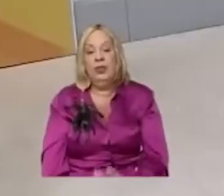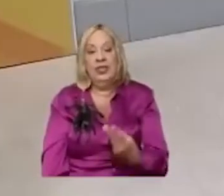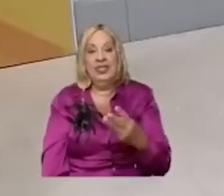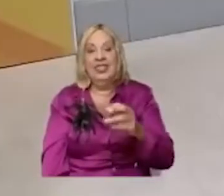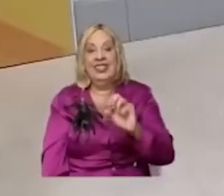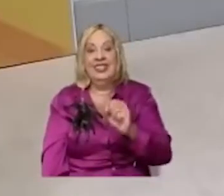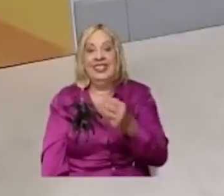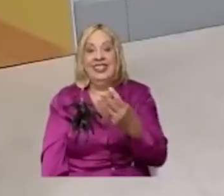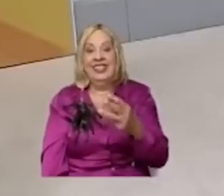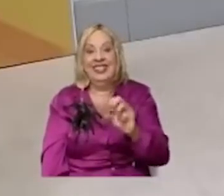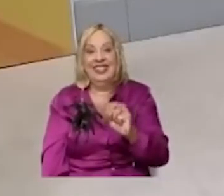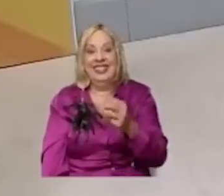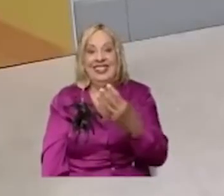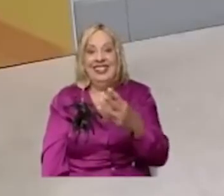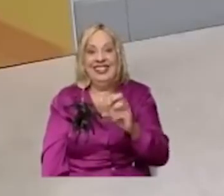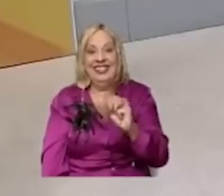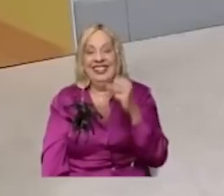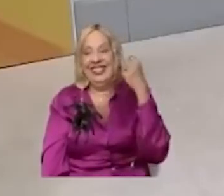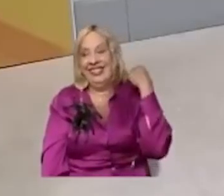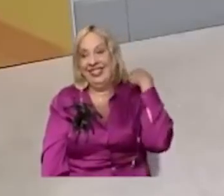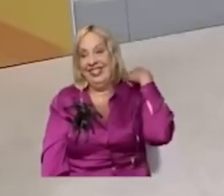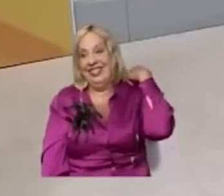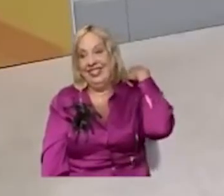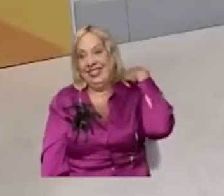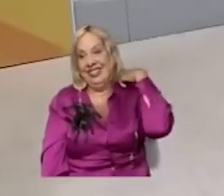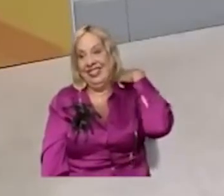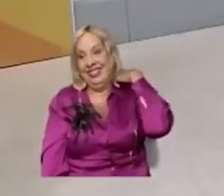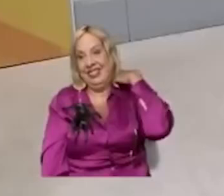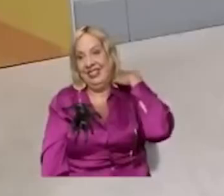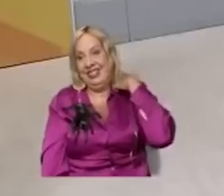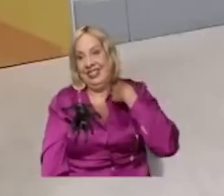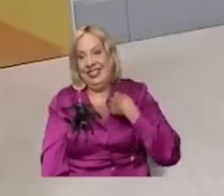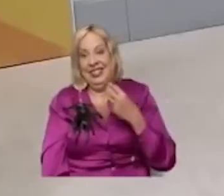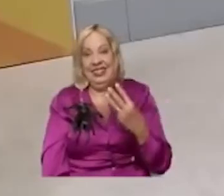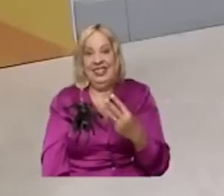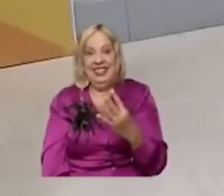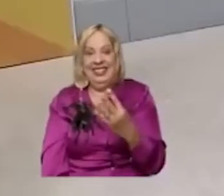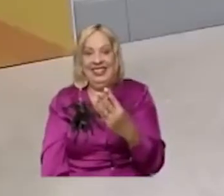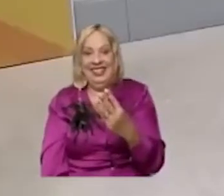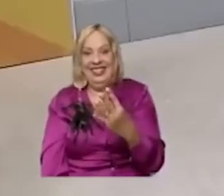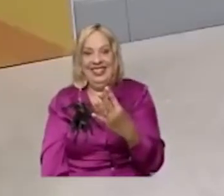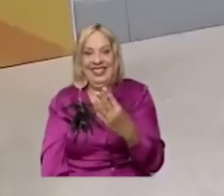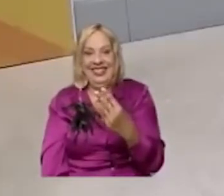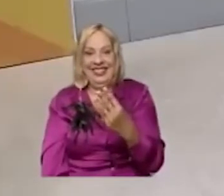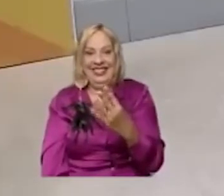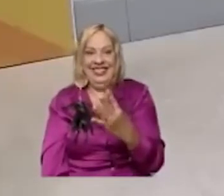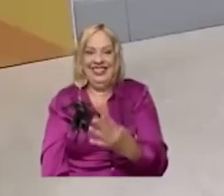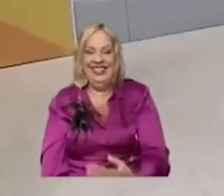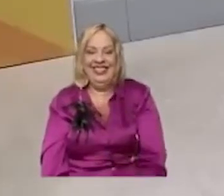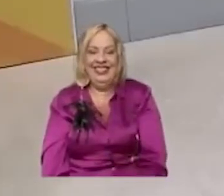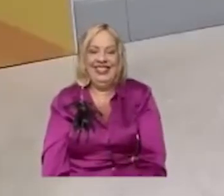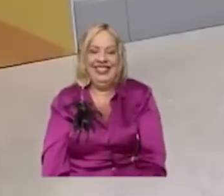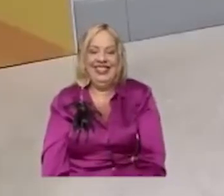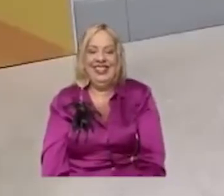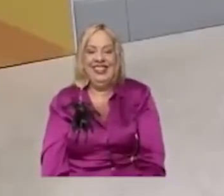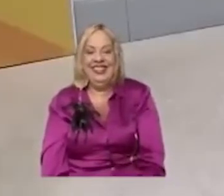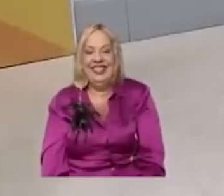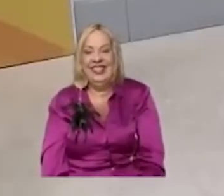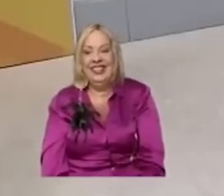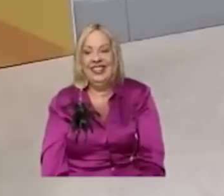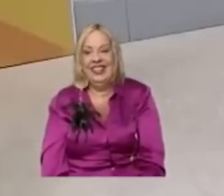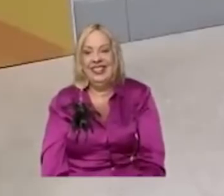Número 38. 38. Número 34.